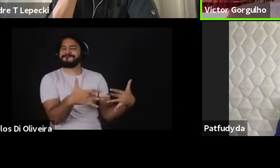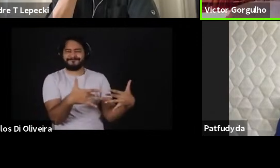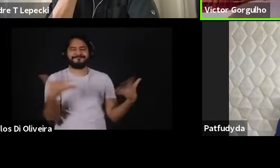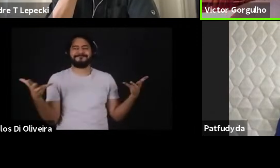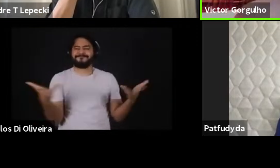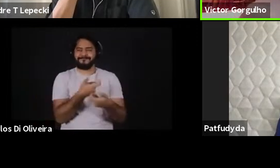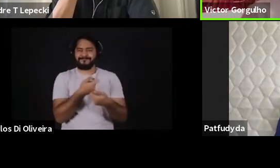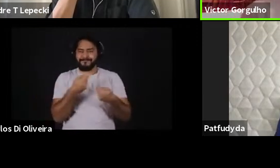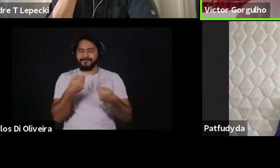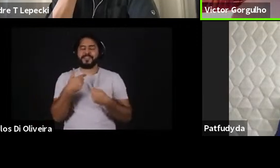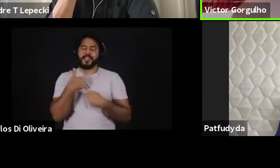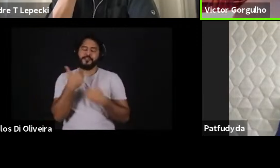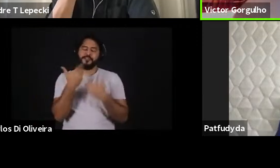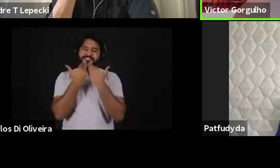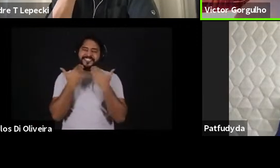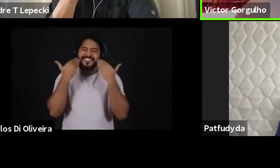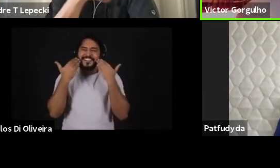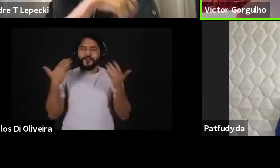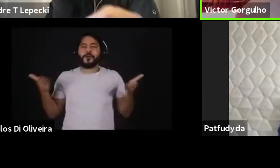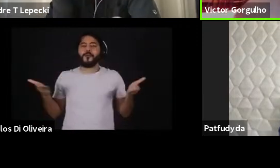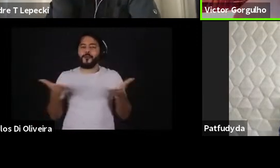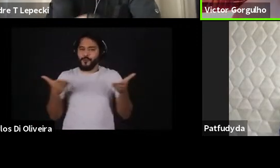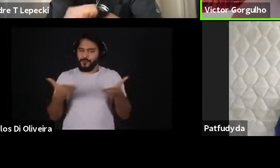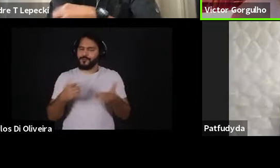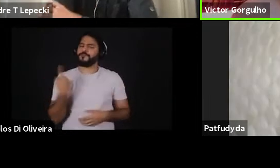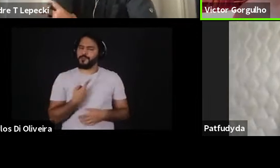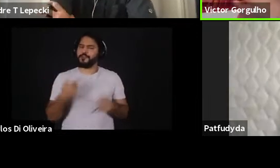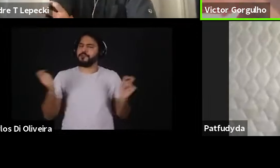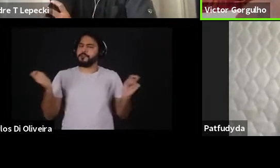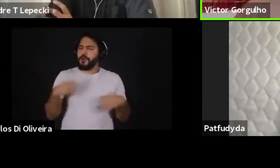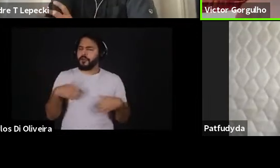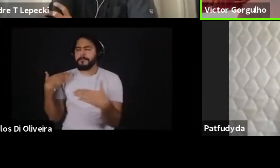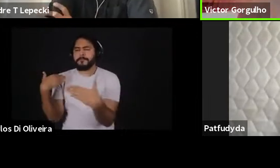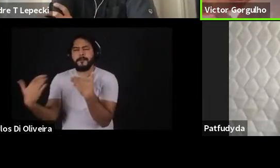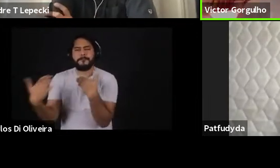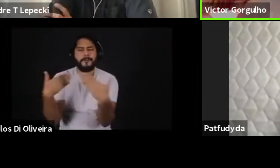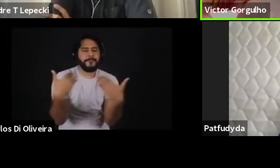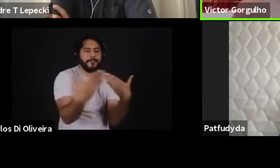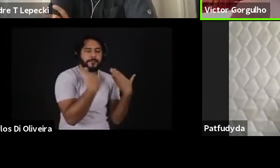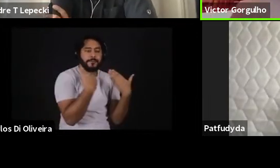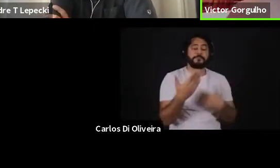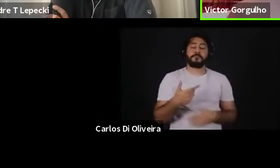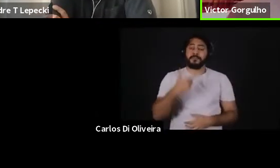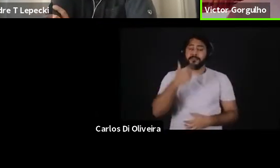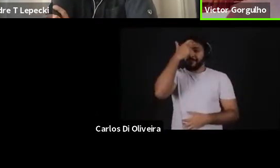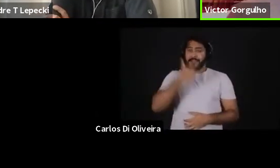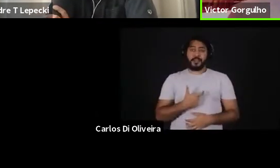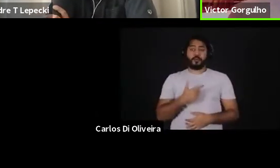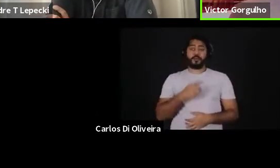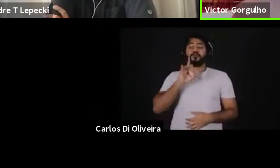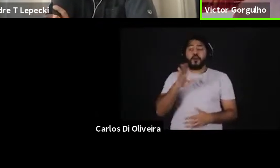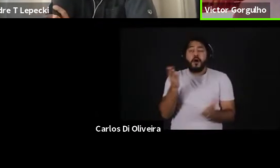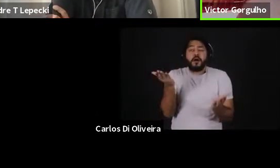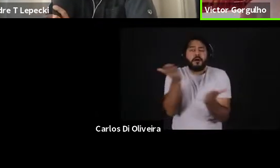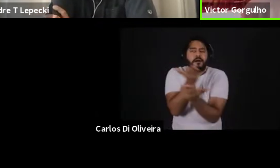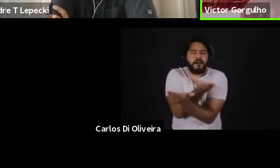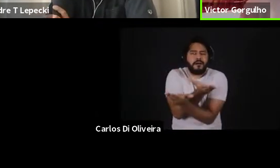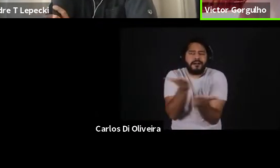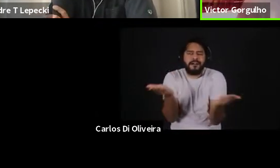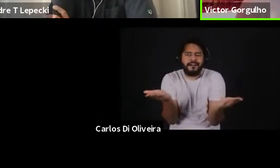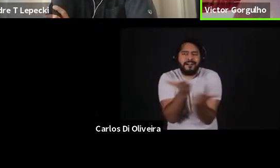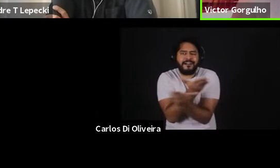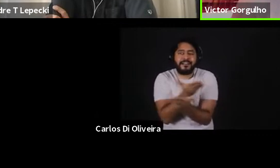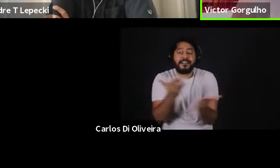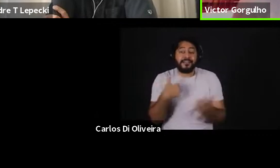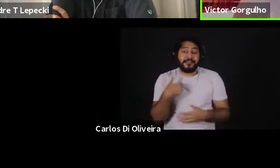incríveis. Estou muito feliz de hoje a gente poder fazer essa conversa. Eu vou estar aqui numa figura realmente de mediação, eu quero mais